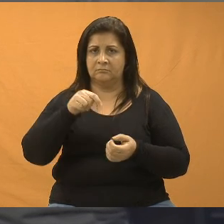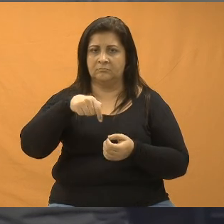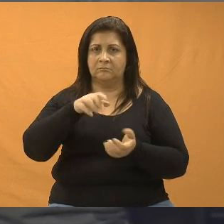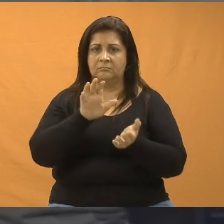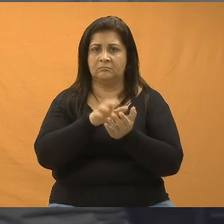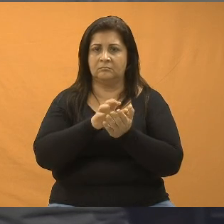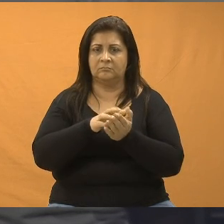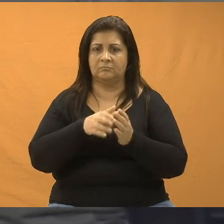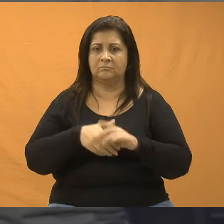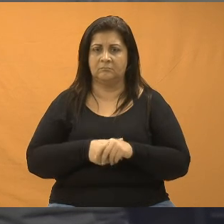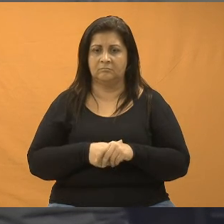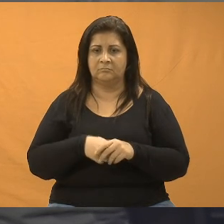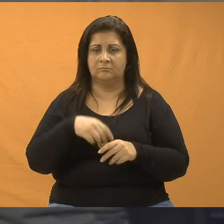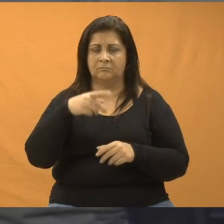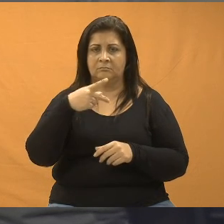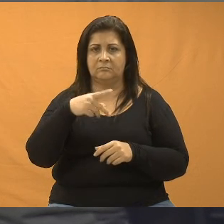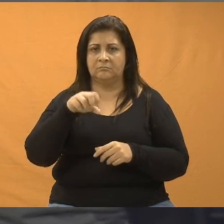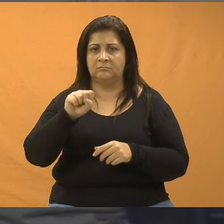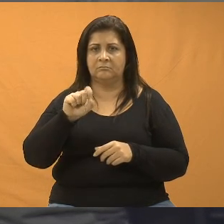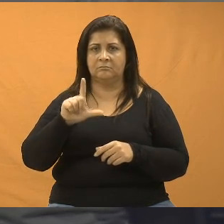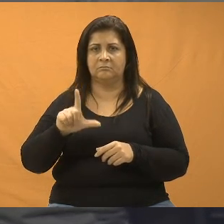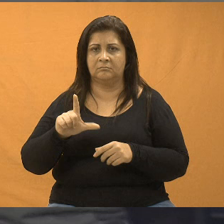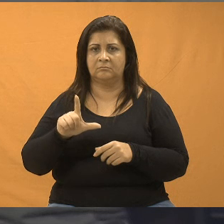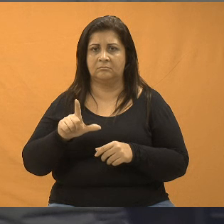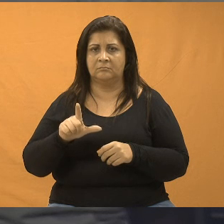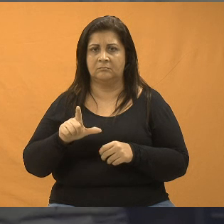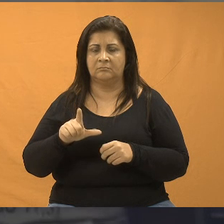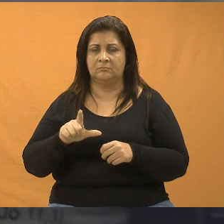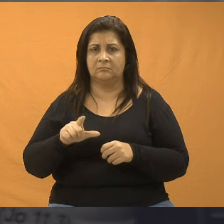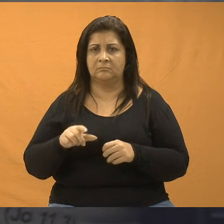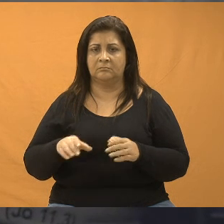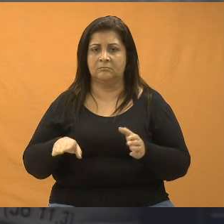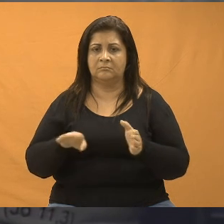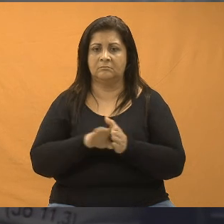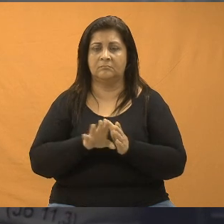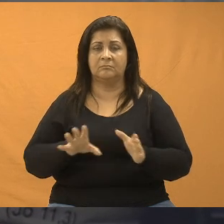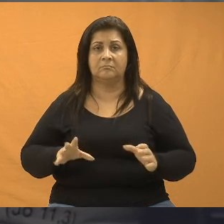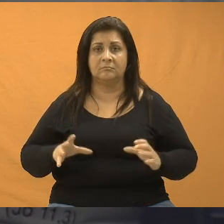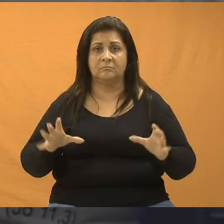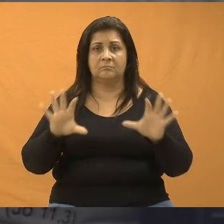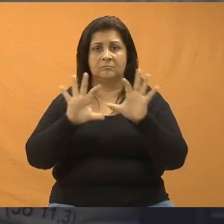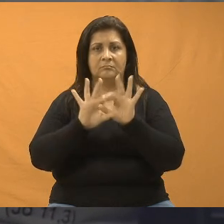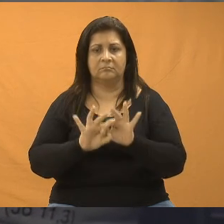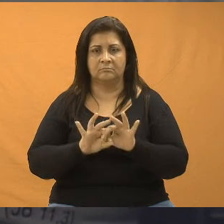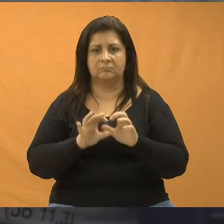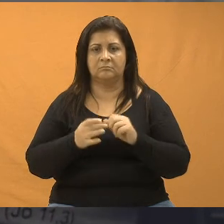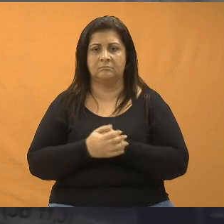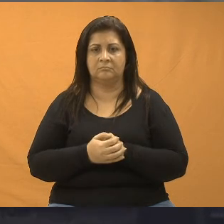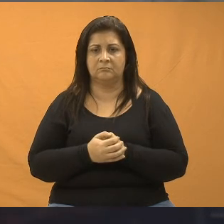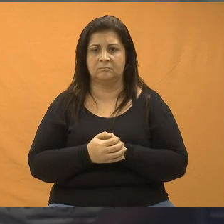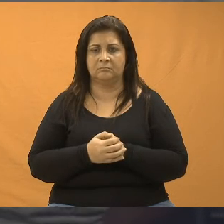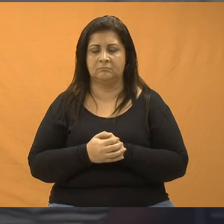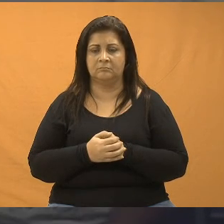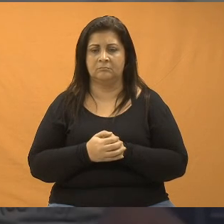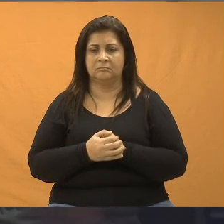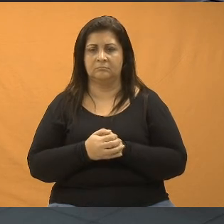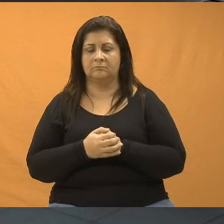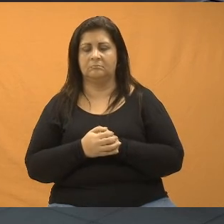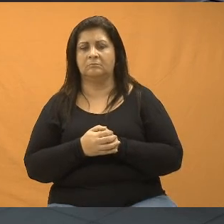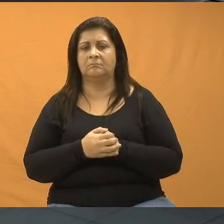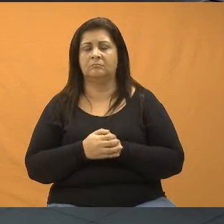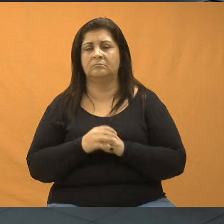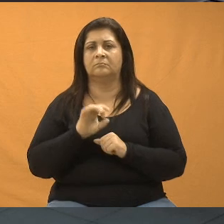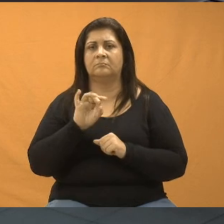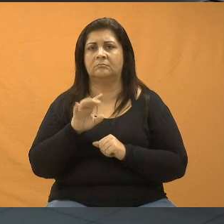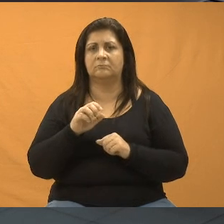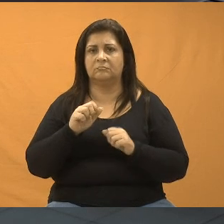PSL chega para somar força, não é para destruir o trabalho de ninguém, ok? Boa noite a todos. Só para ficar bem claro,